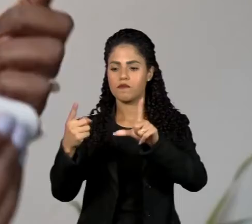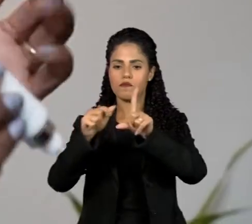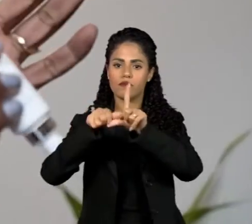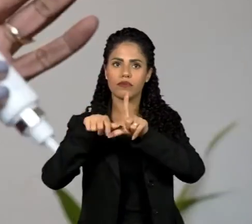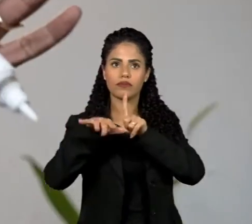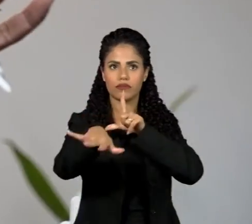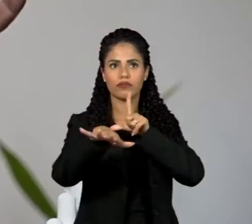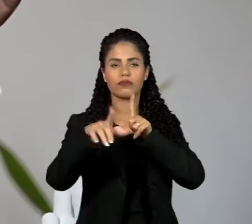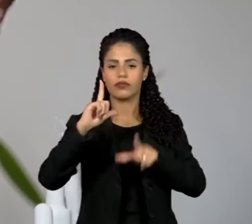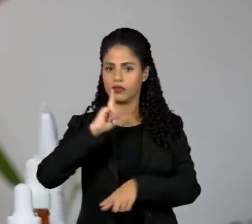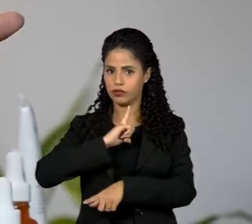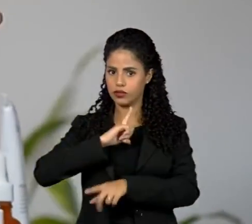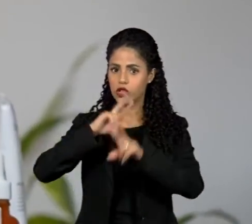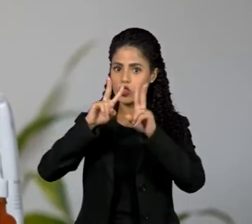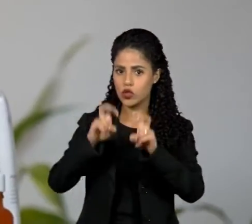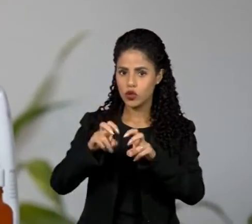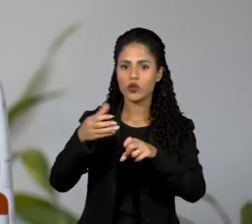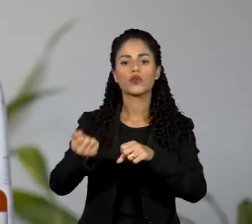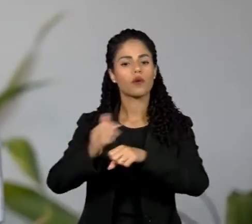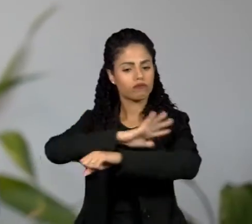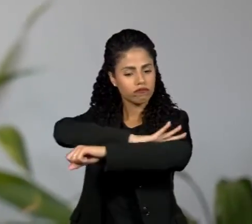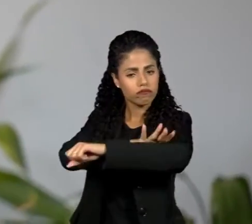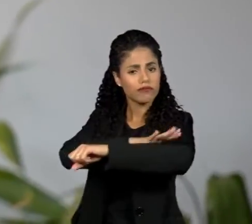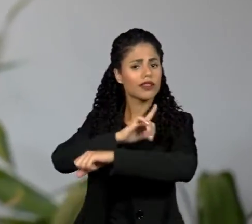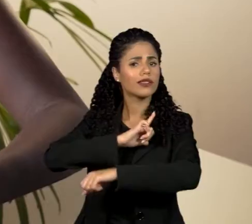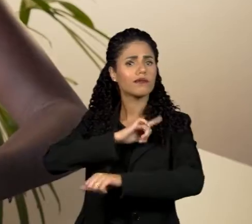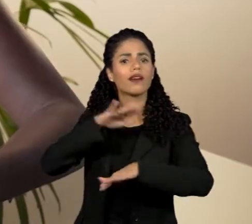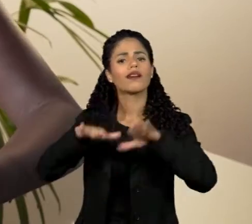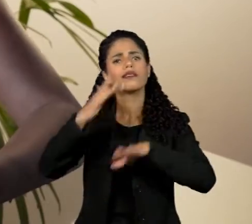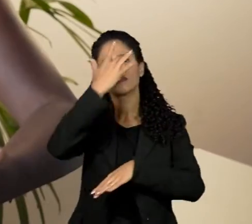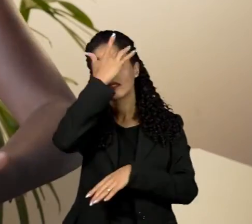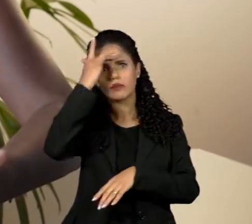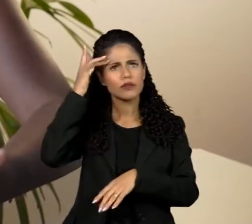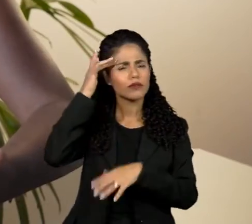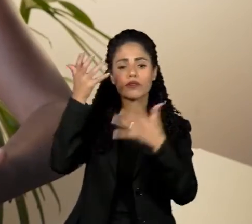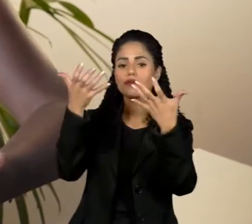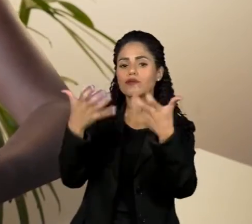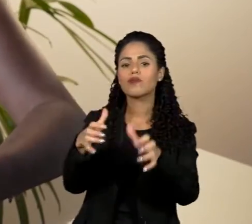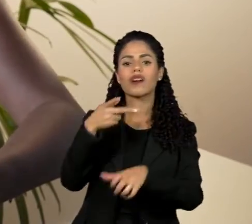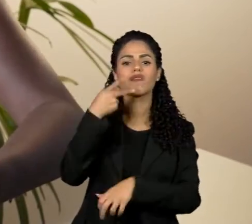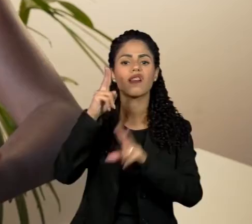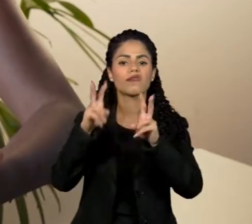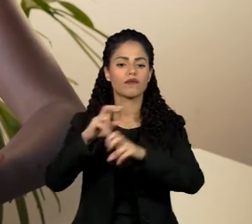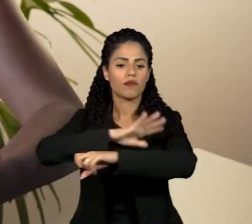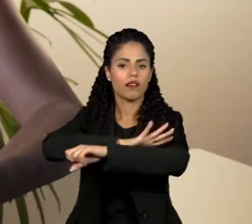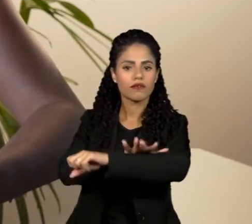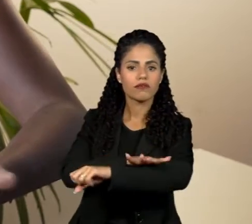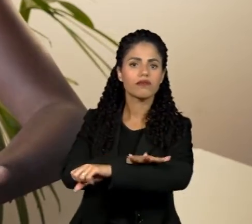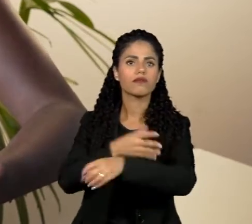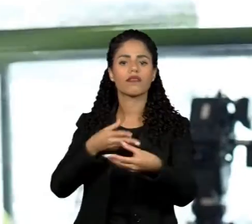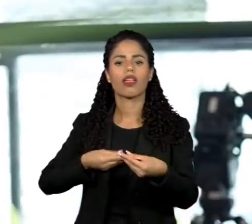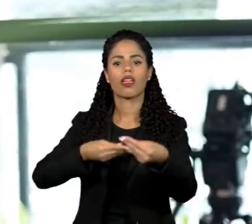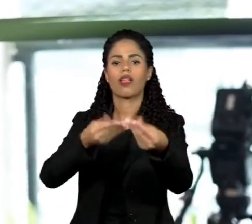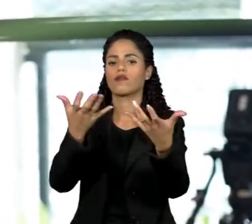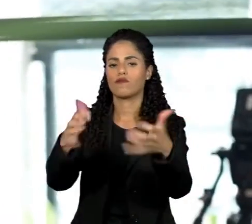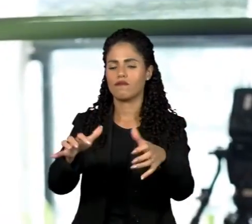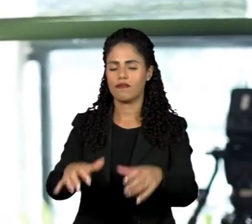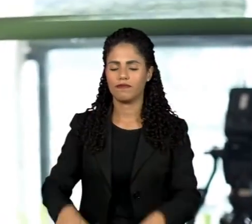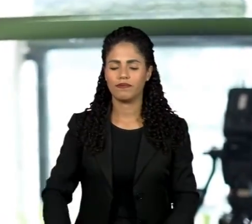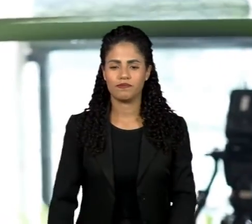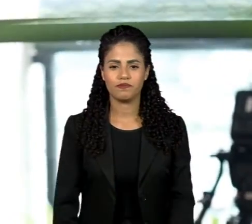tendo que falar às vezes sobre o racismo. E muitas pessoas não querem falar sobre racismo, só querem entregar a sua arte.